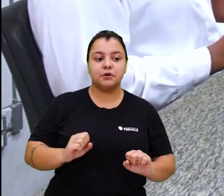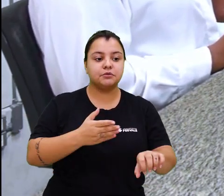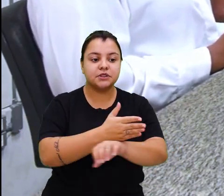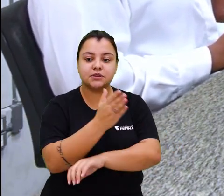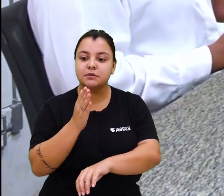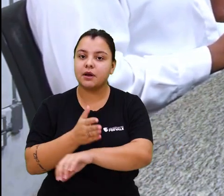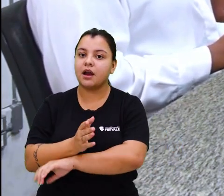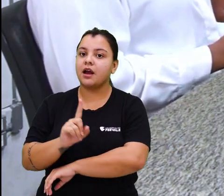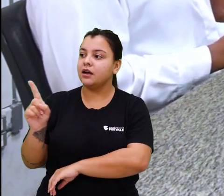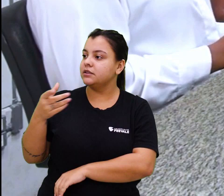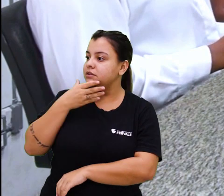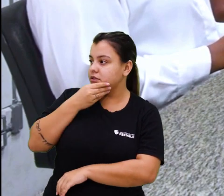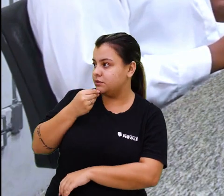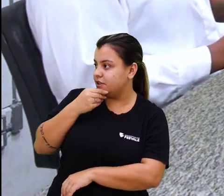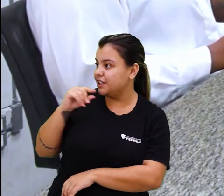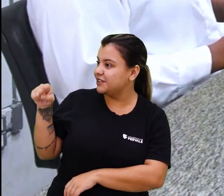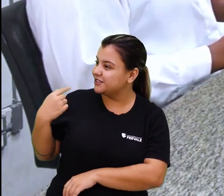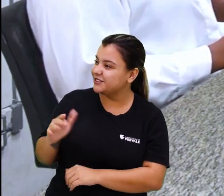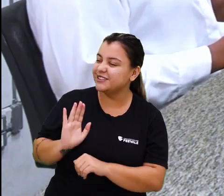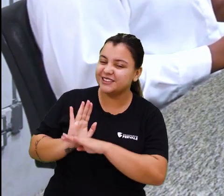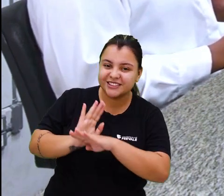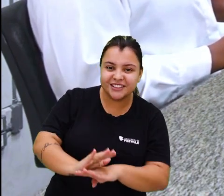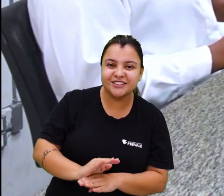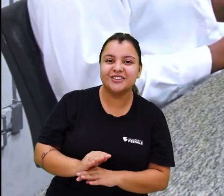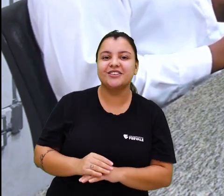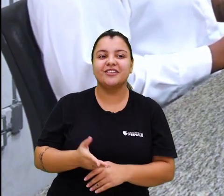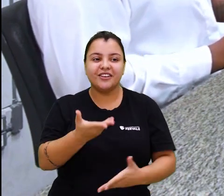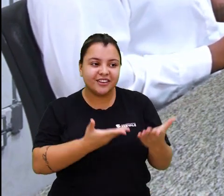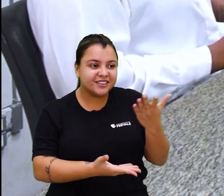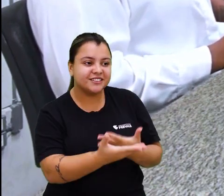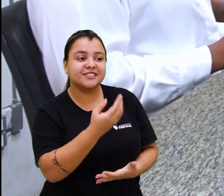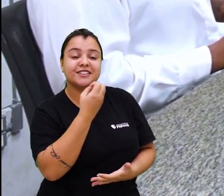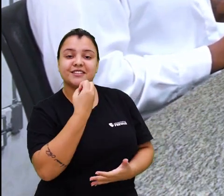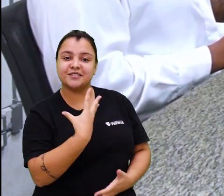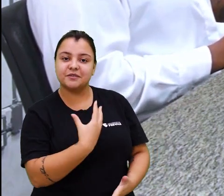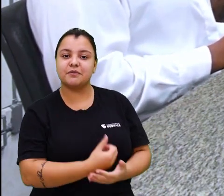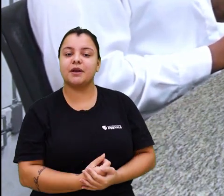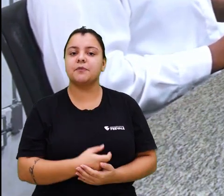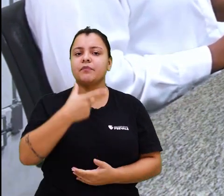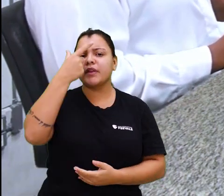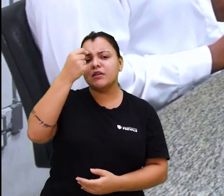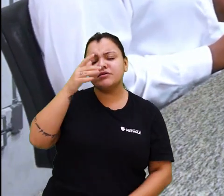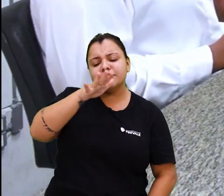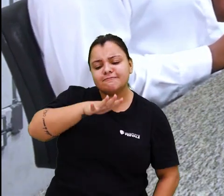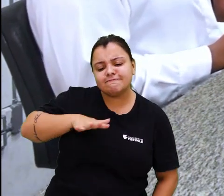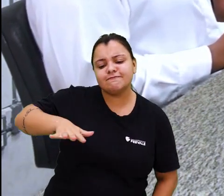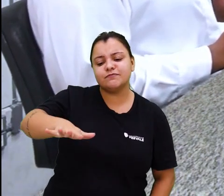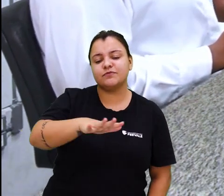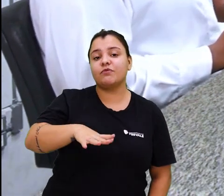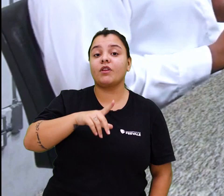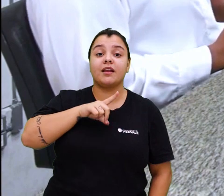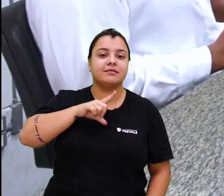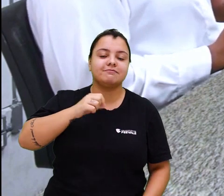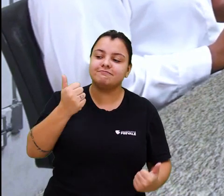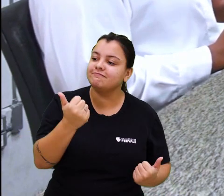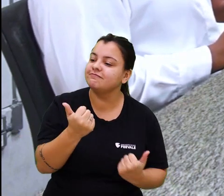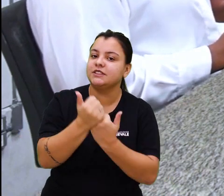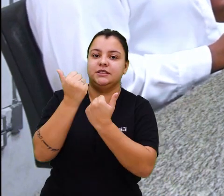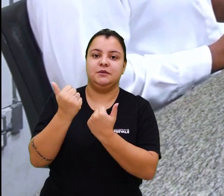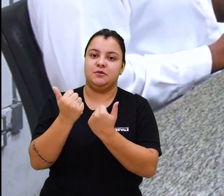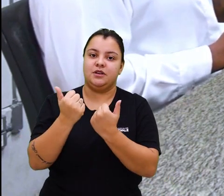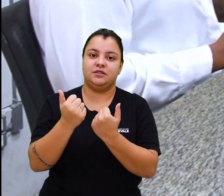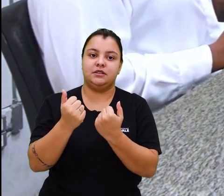conheceu hoje da técnica aí que nos tratam super bem a universidade como um todo ela tem nos apoiado assim e tem nos